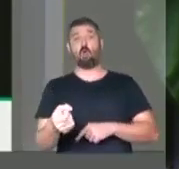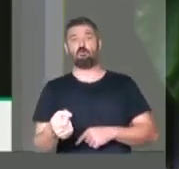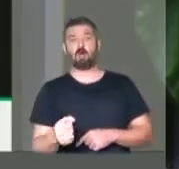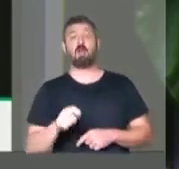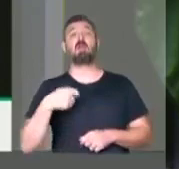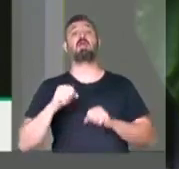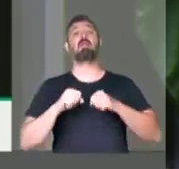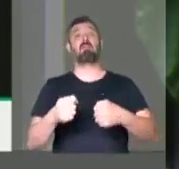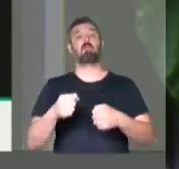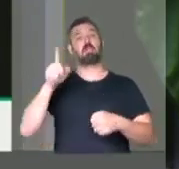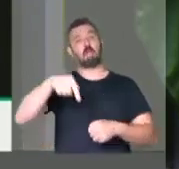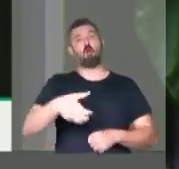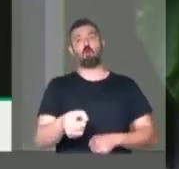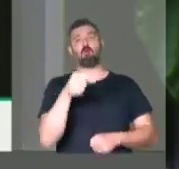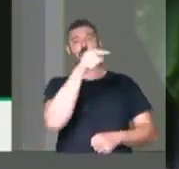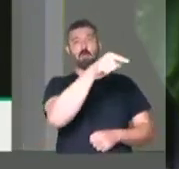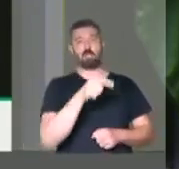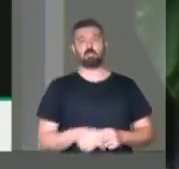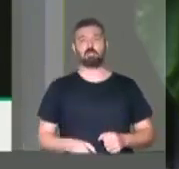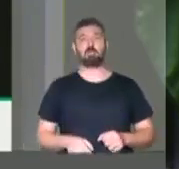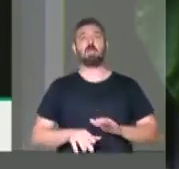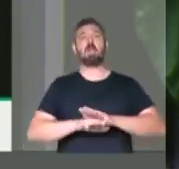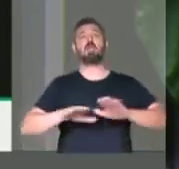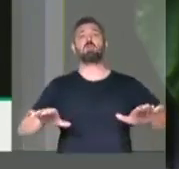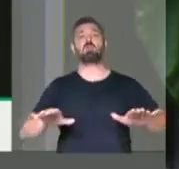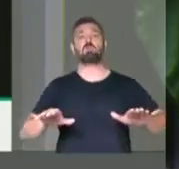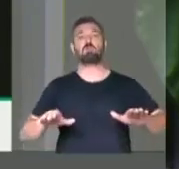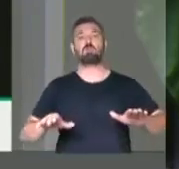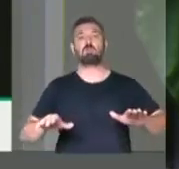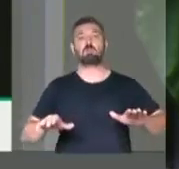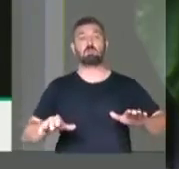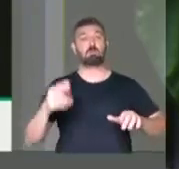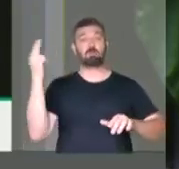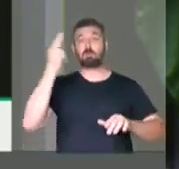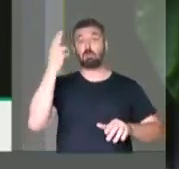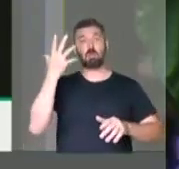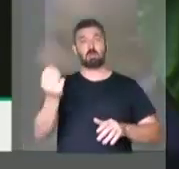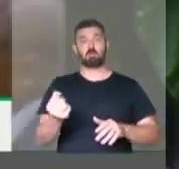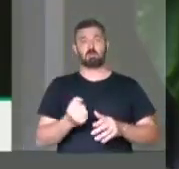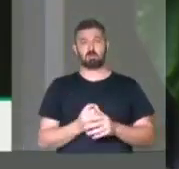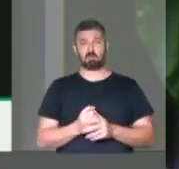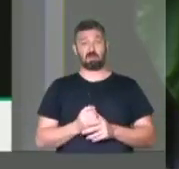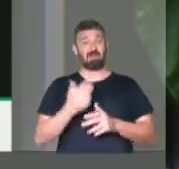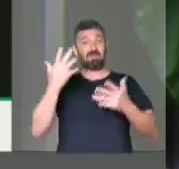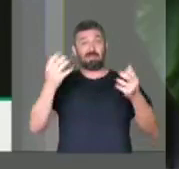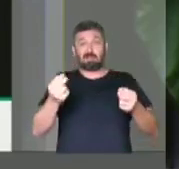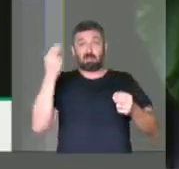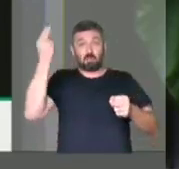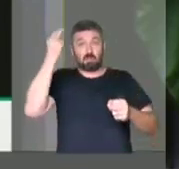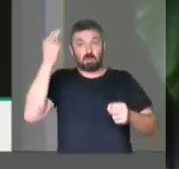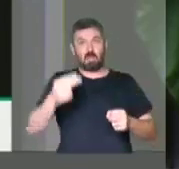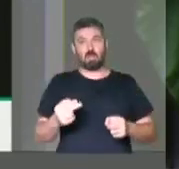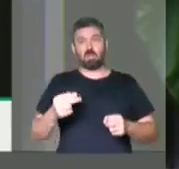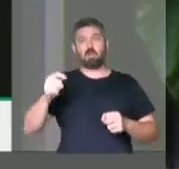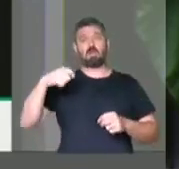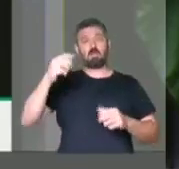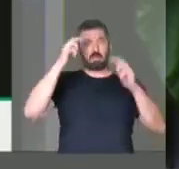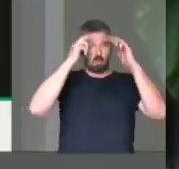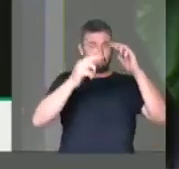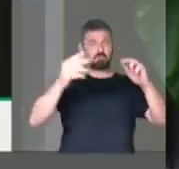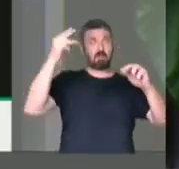defende tortura quem é covarde. É disso que está se falando aqui. É inaceitável. É inaceitável que não tenha um respeito à